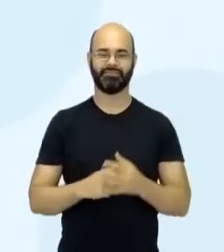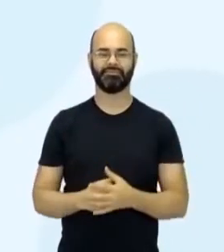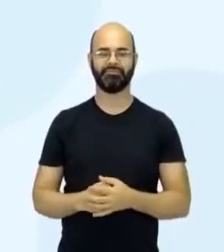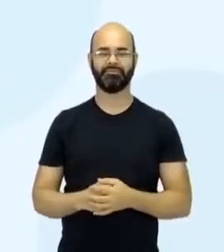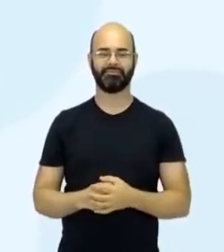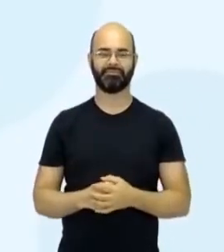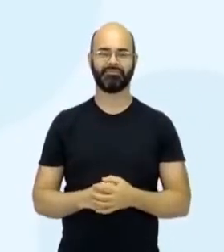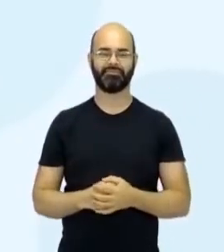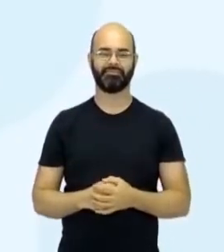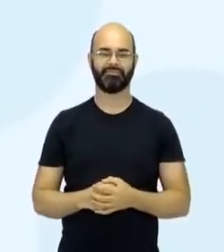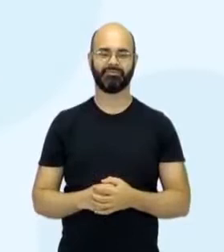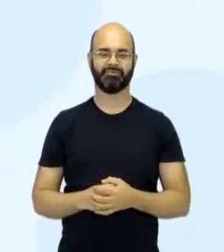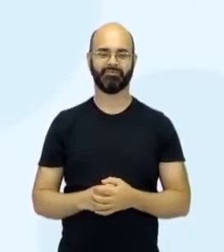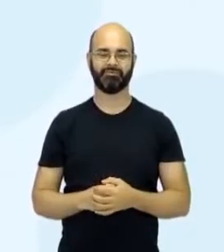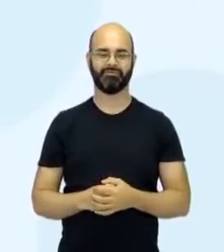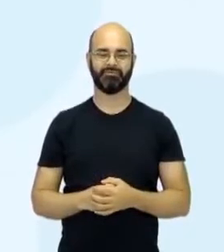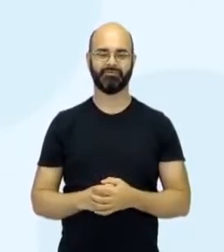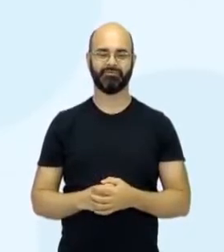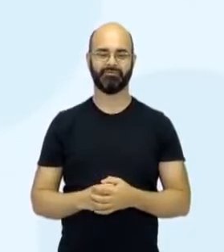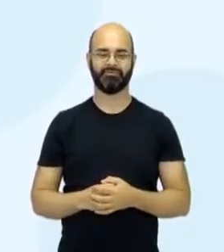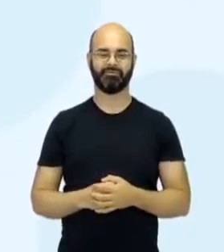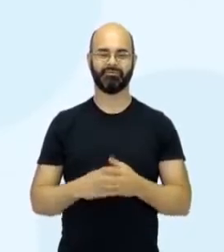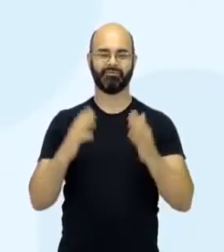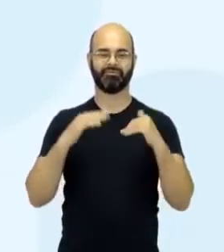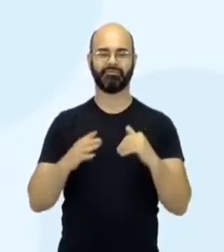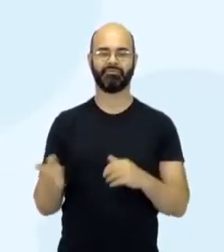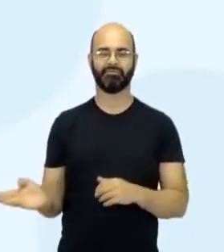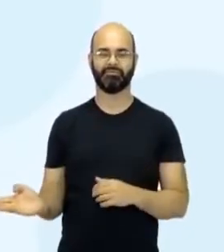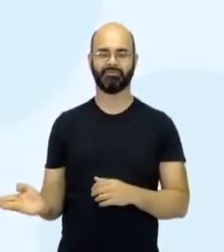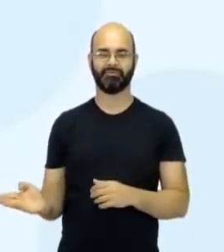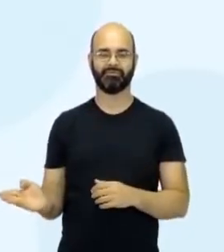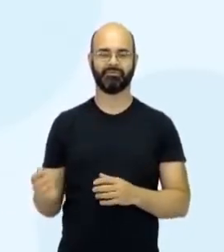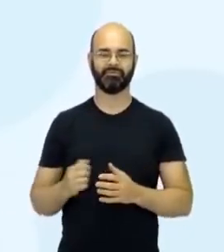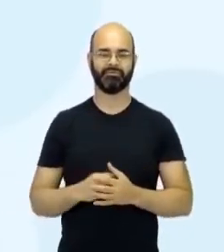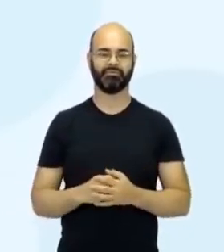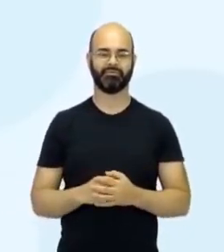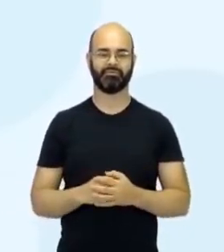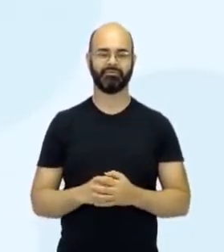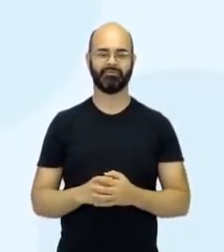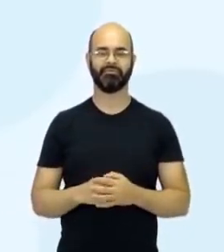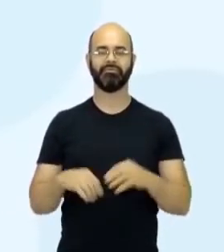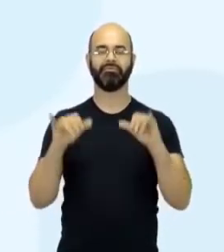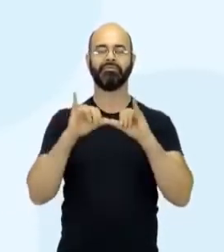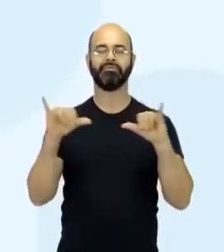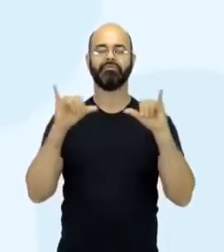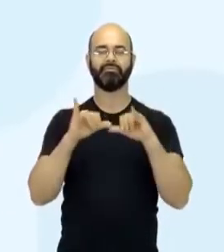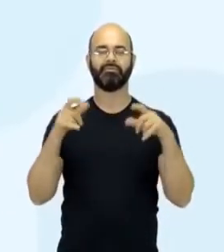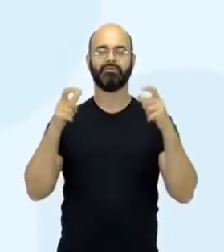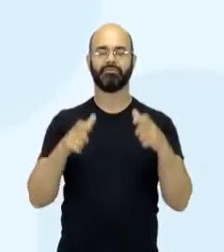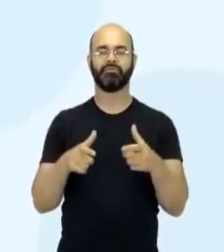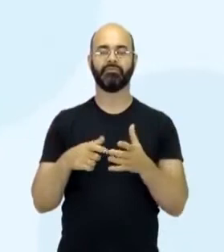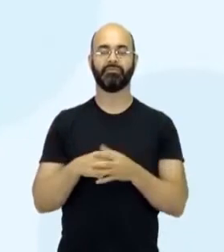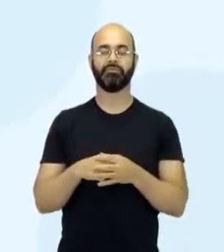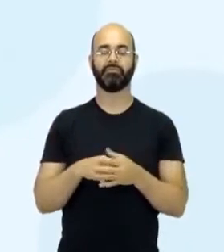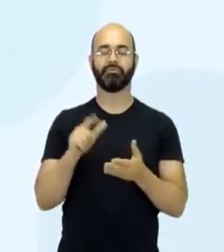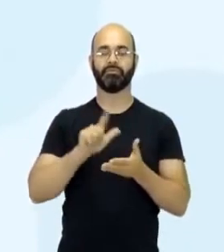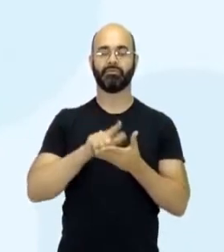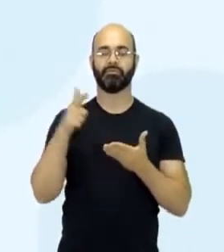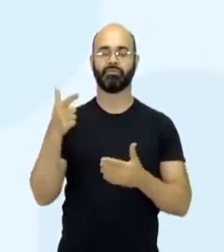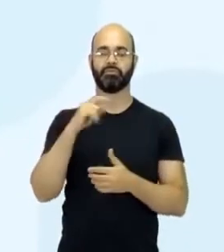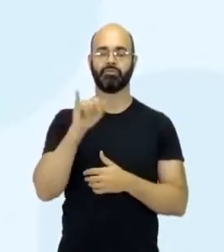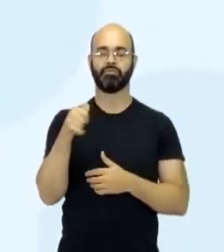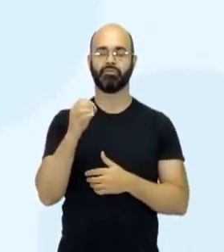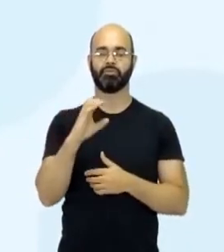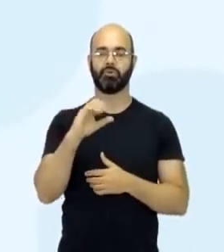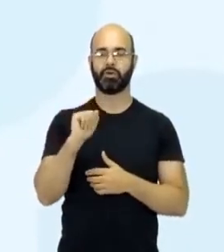adolescentes, ok? E que veículo de comunicação esse texto foi publicado aí? Então, ele estava lá, né, no Jornal do